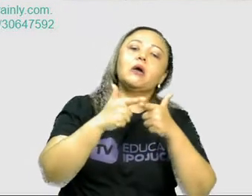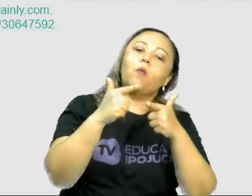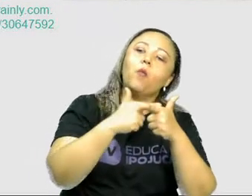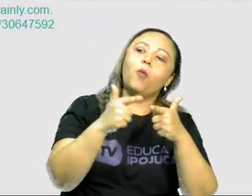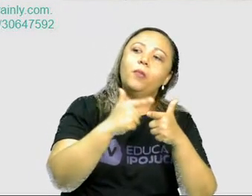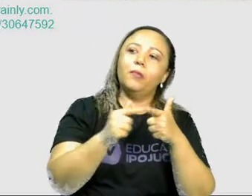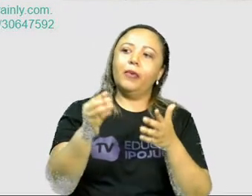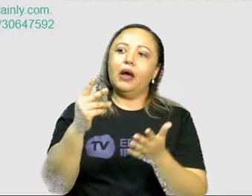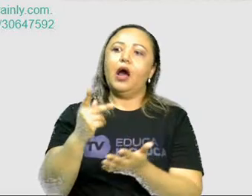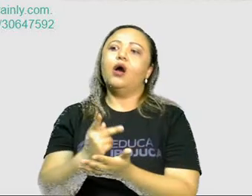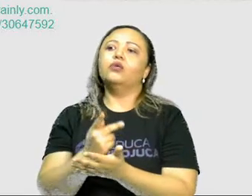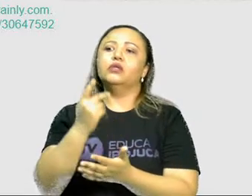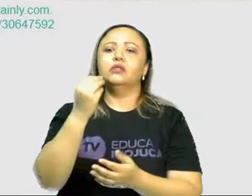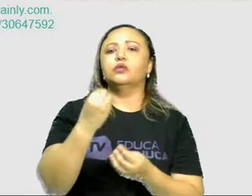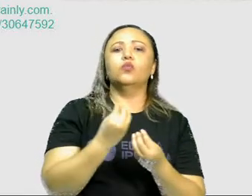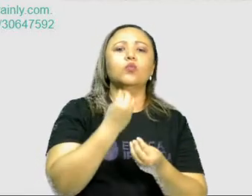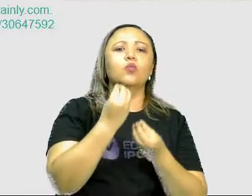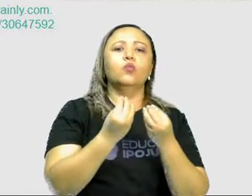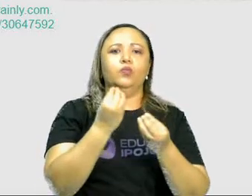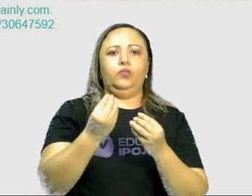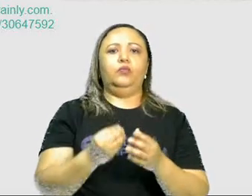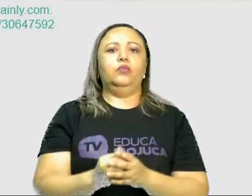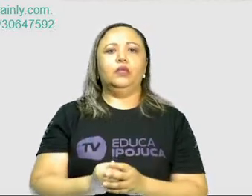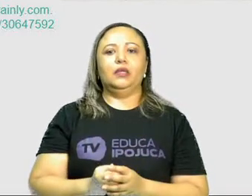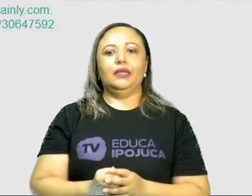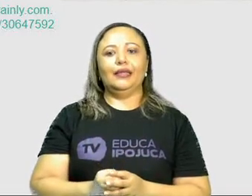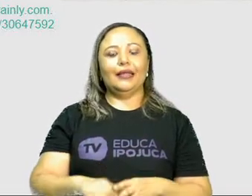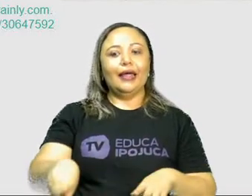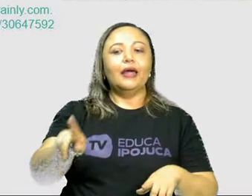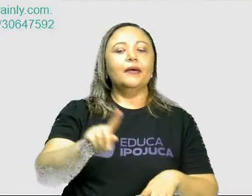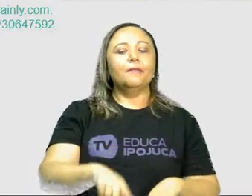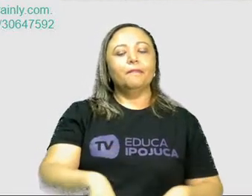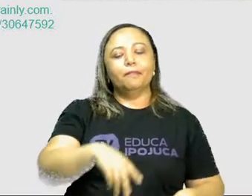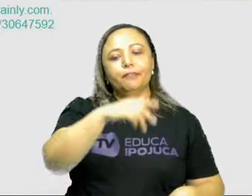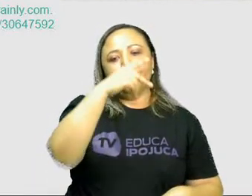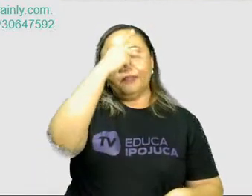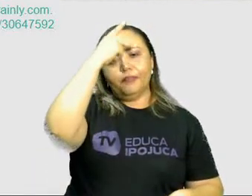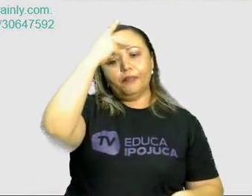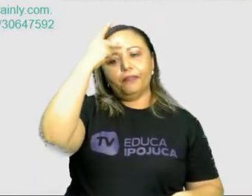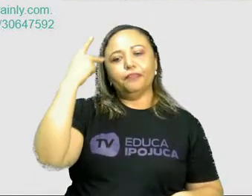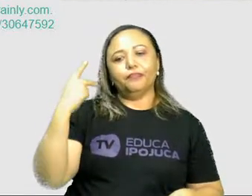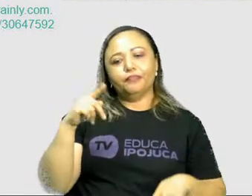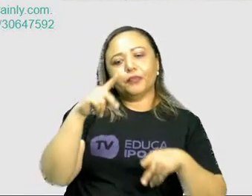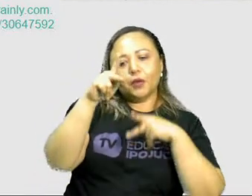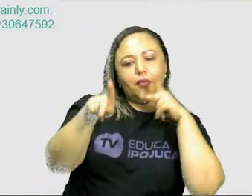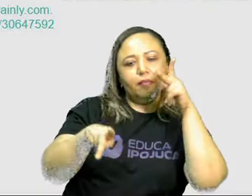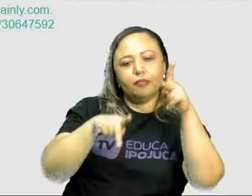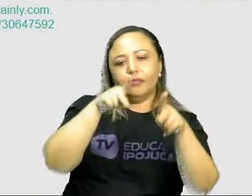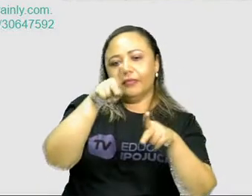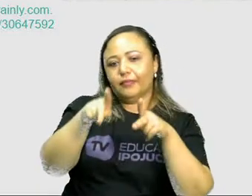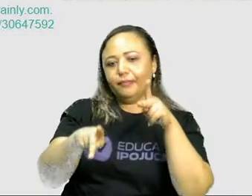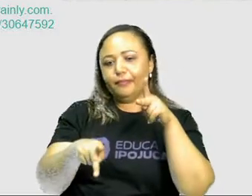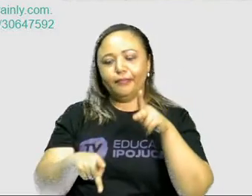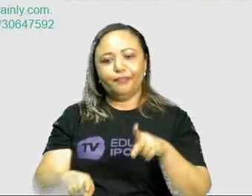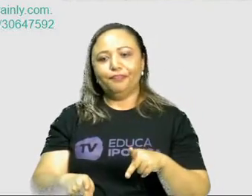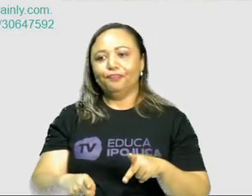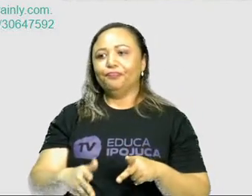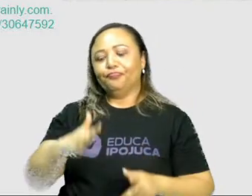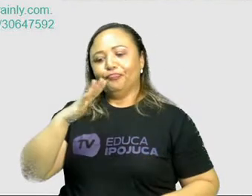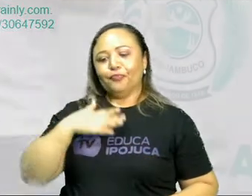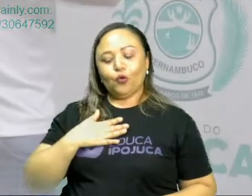ela vai se dar por uma série de fatores um deles vai ser a insatisfação Popular não é então as pessoas